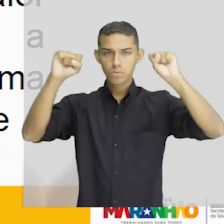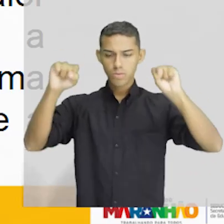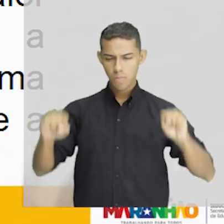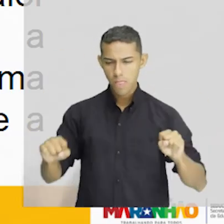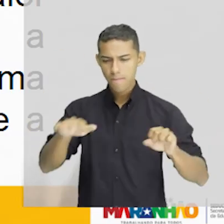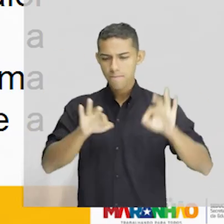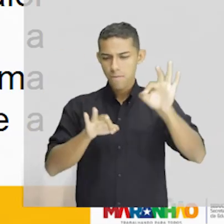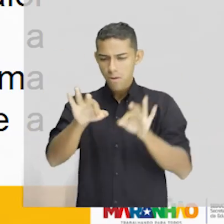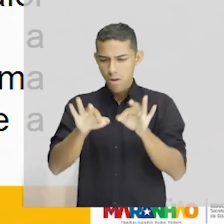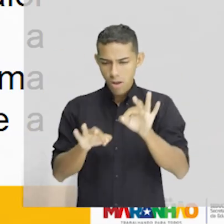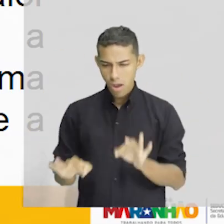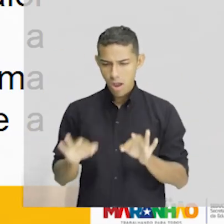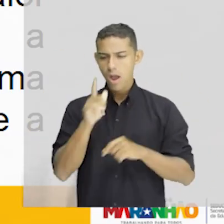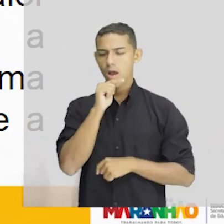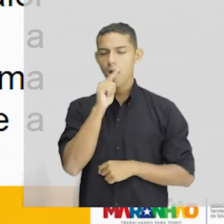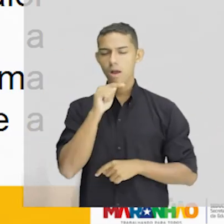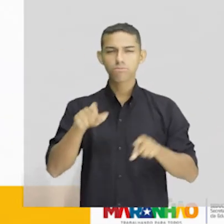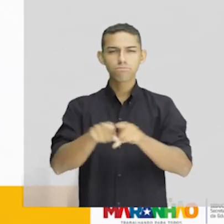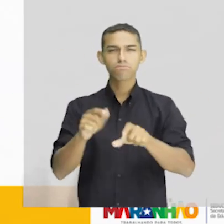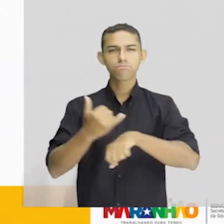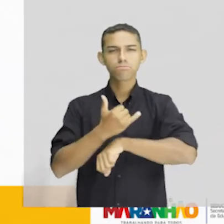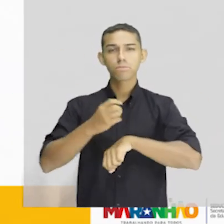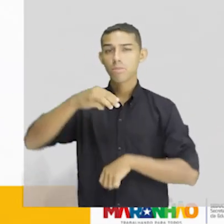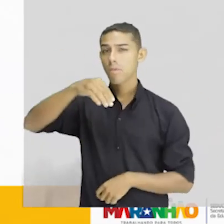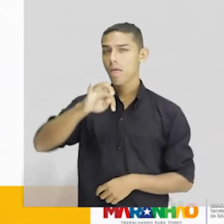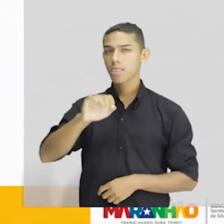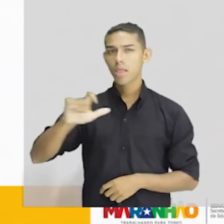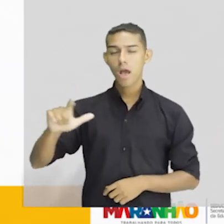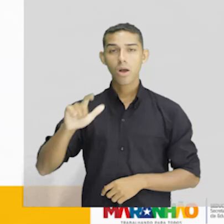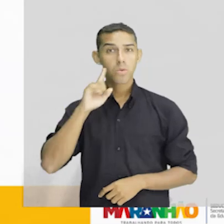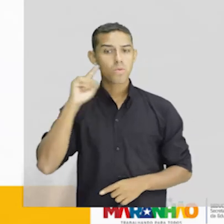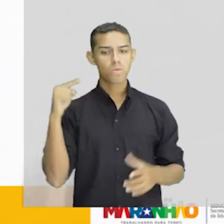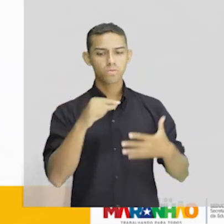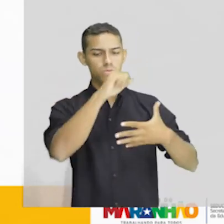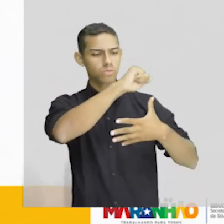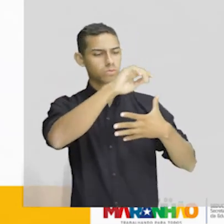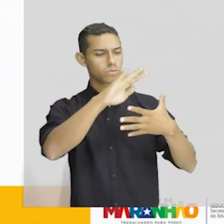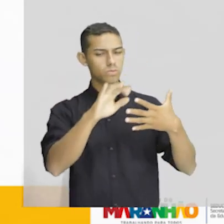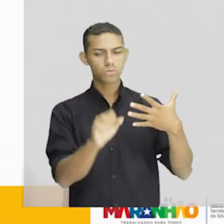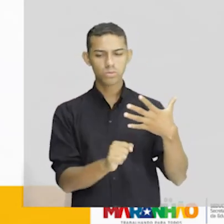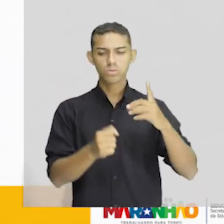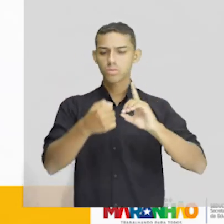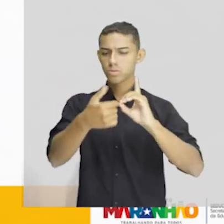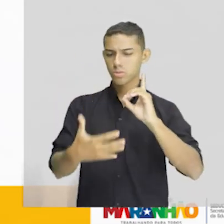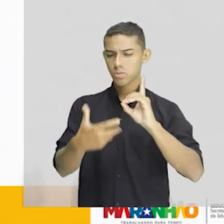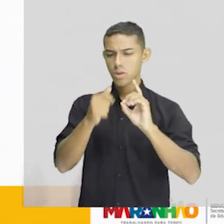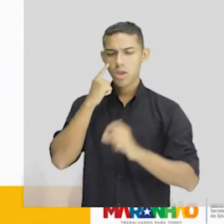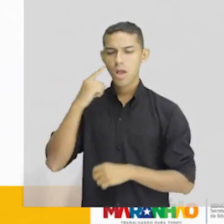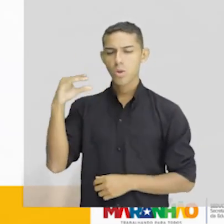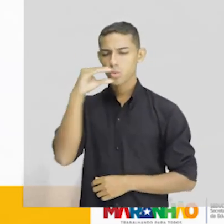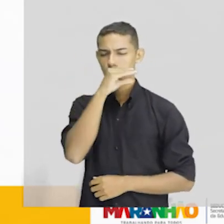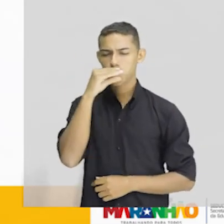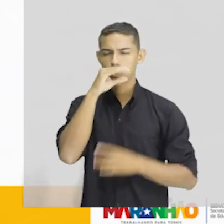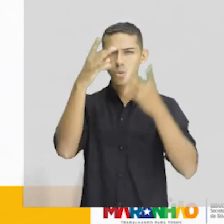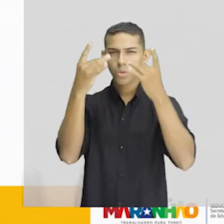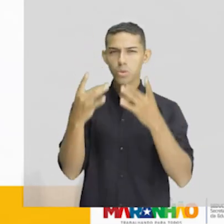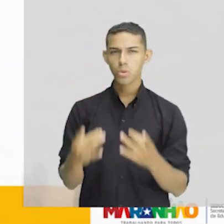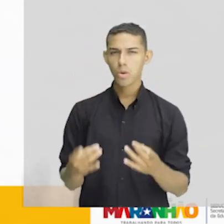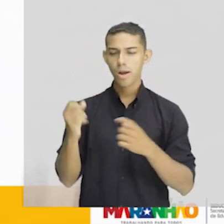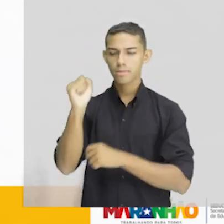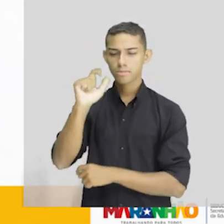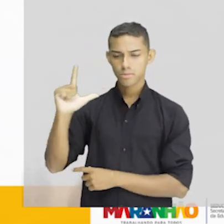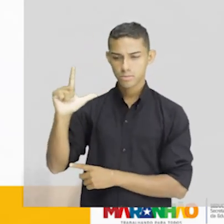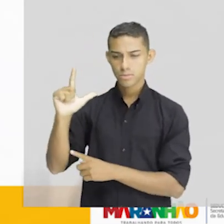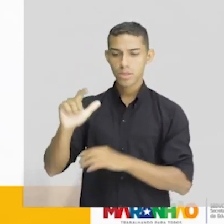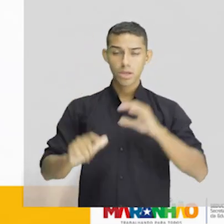e assinale a opção correta aí tem aqui ó os dados para complementar calor específico do Alumínio